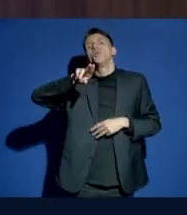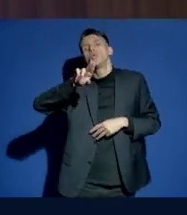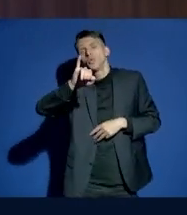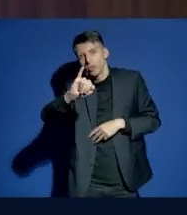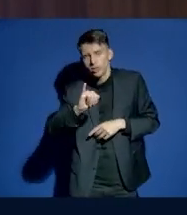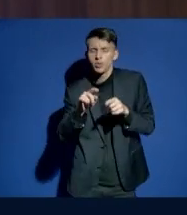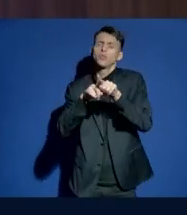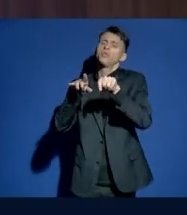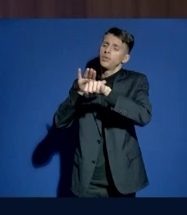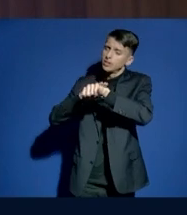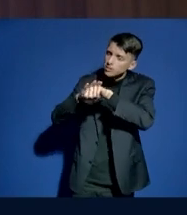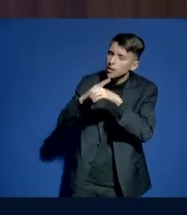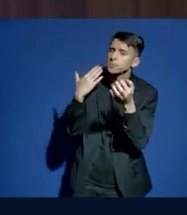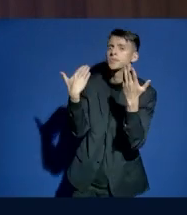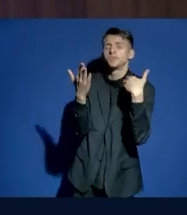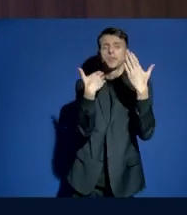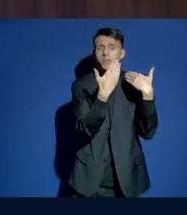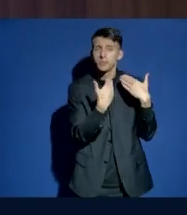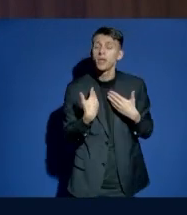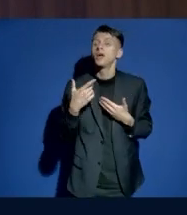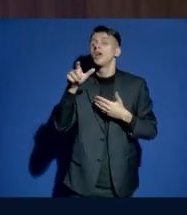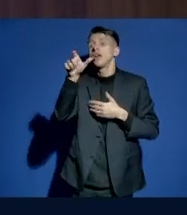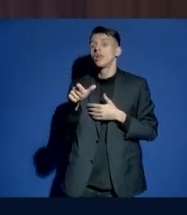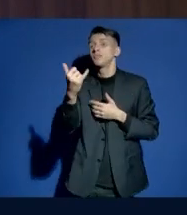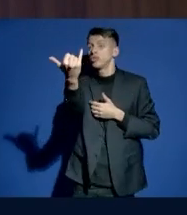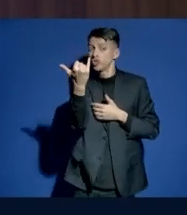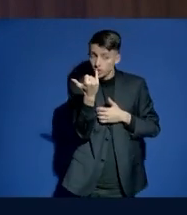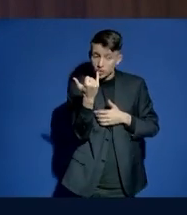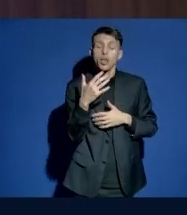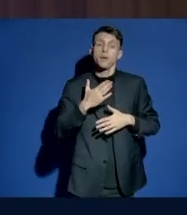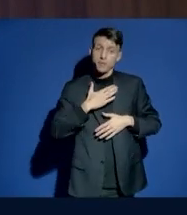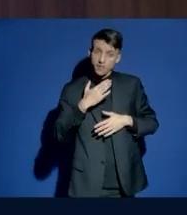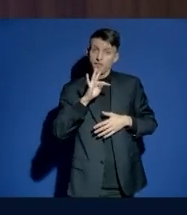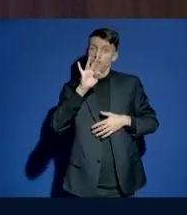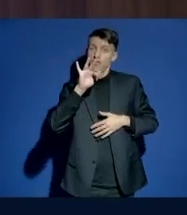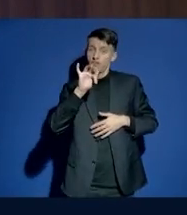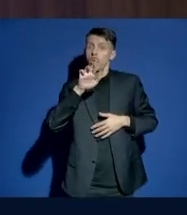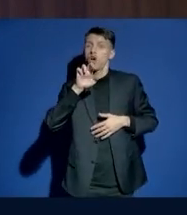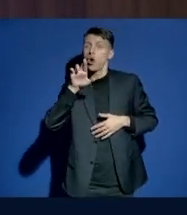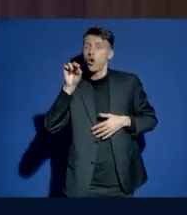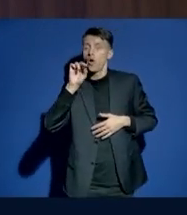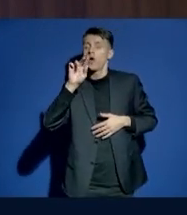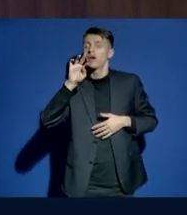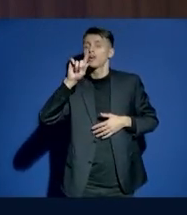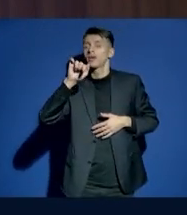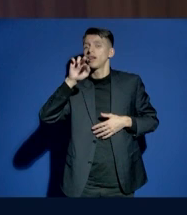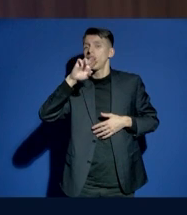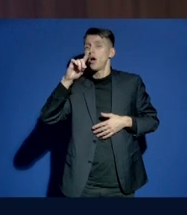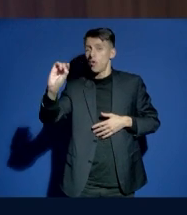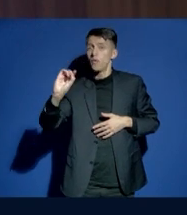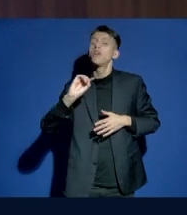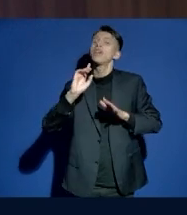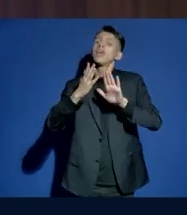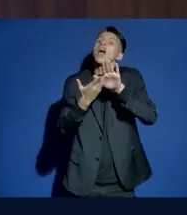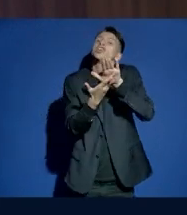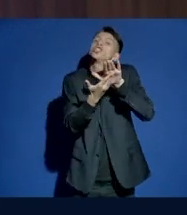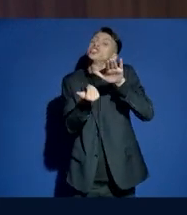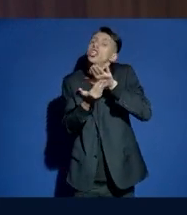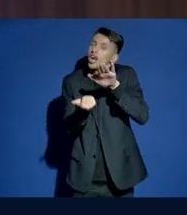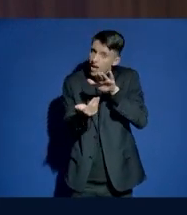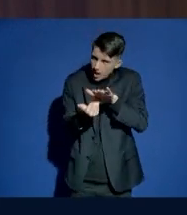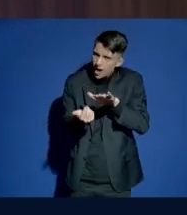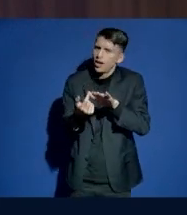falei com ele ele me comunicou nesta reunião café o grão estaria fora do Parque fiz forte argumentação com ele